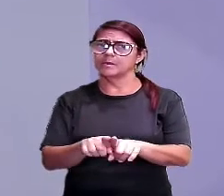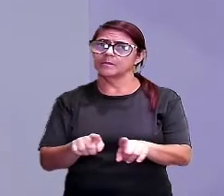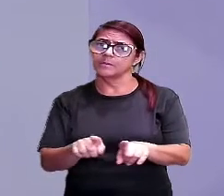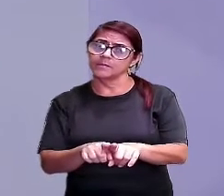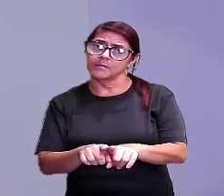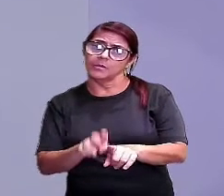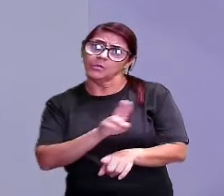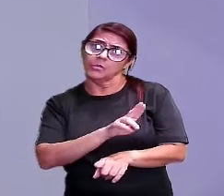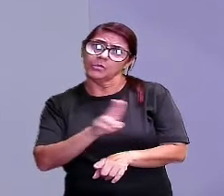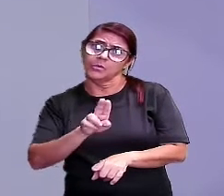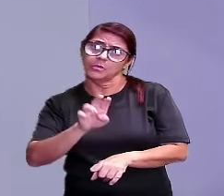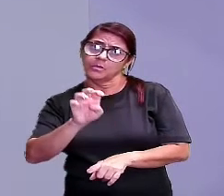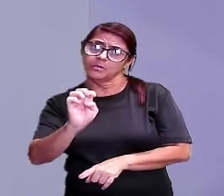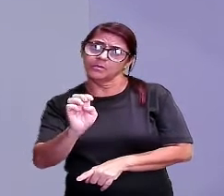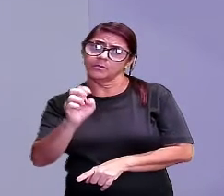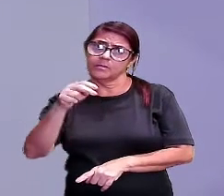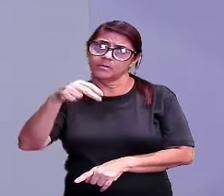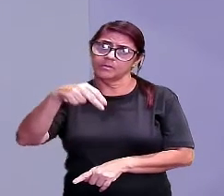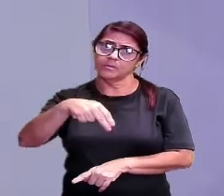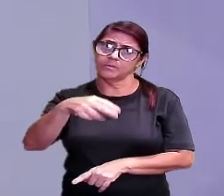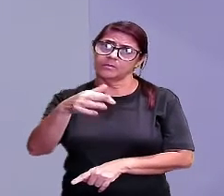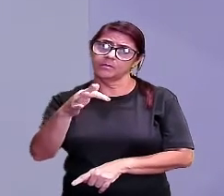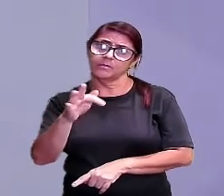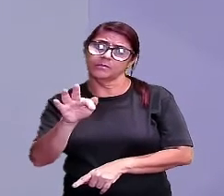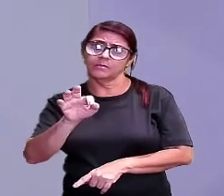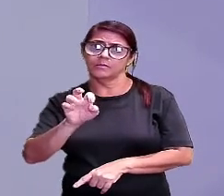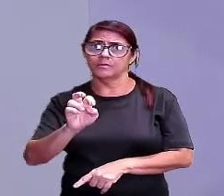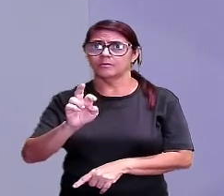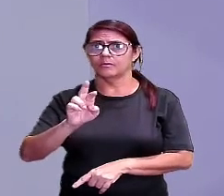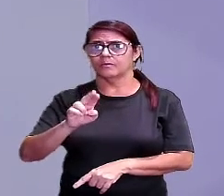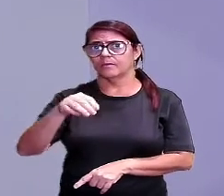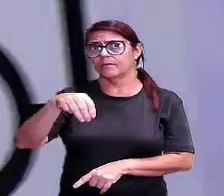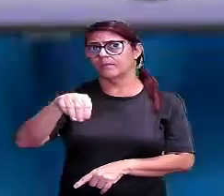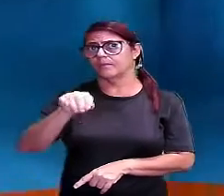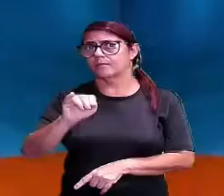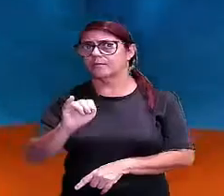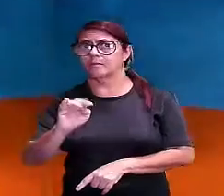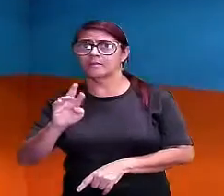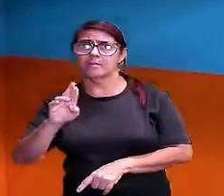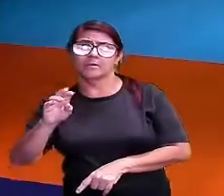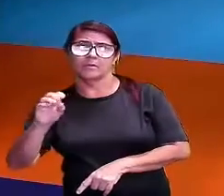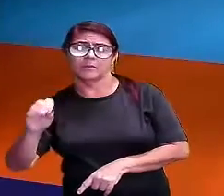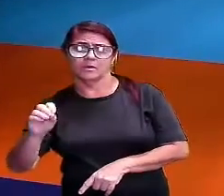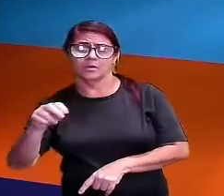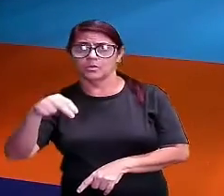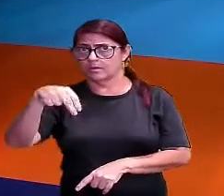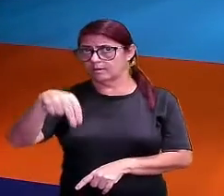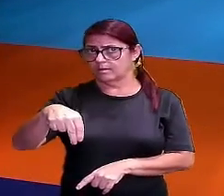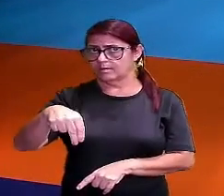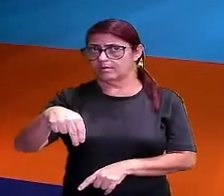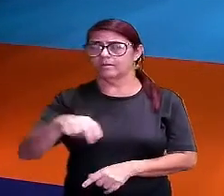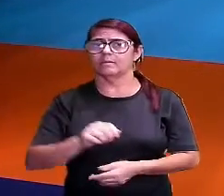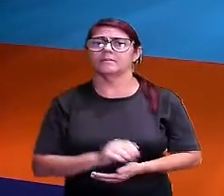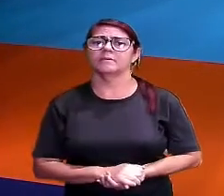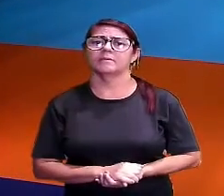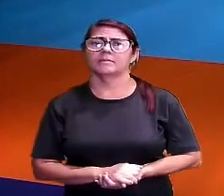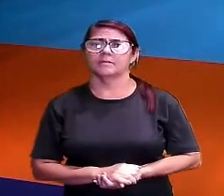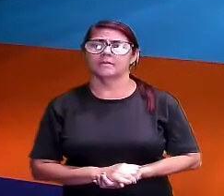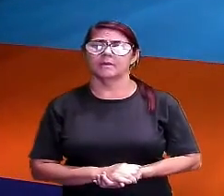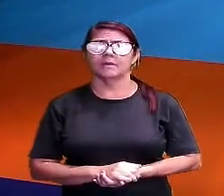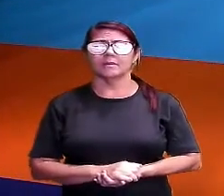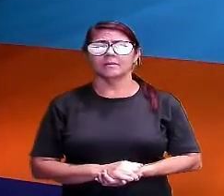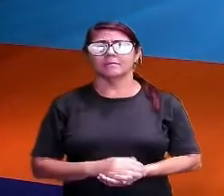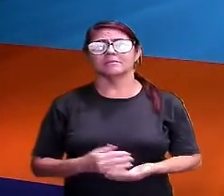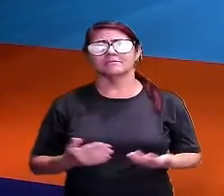a letrinha F. Por isso, eu tive que usar o N e não o M. Tá certo, gente? Então, é